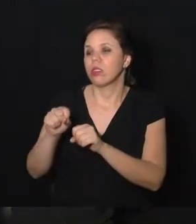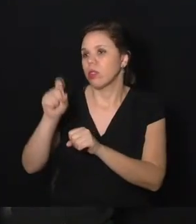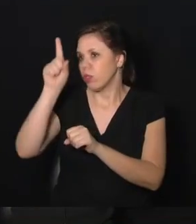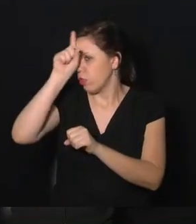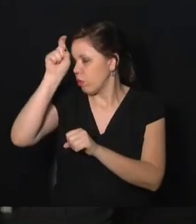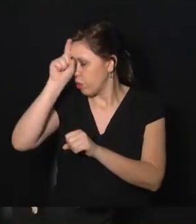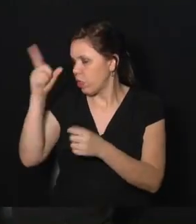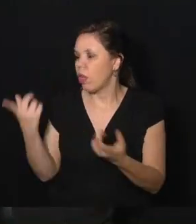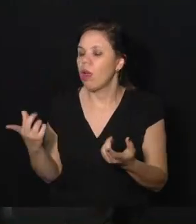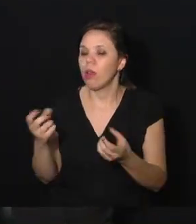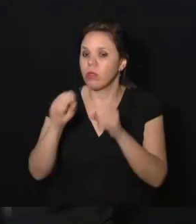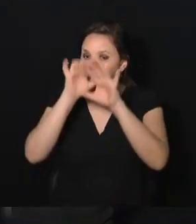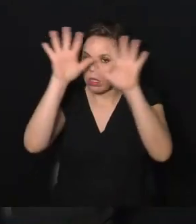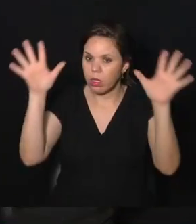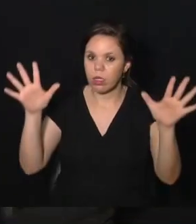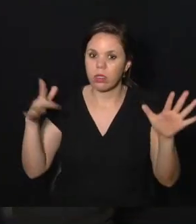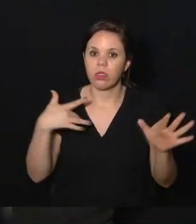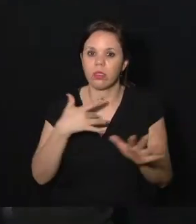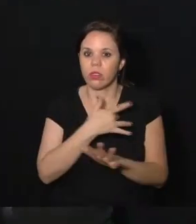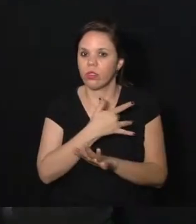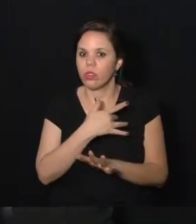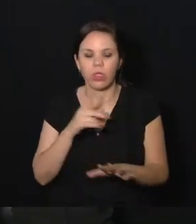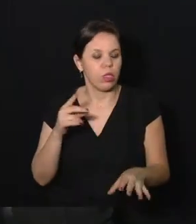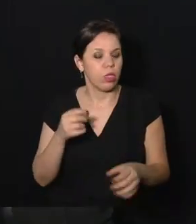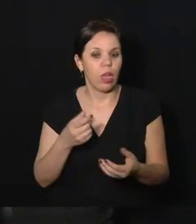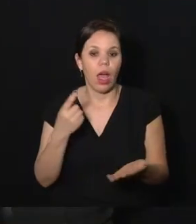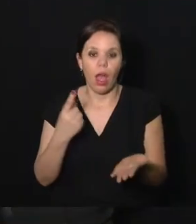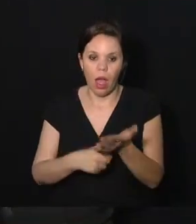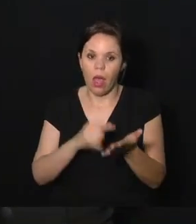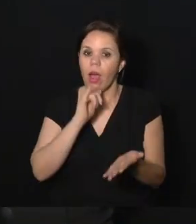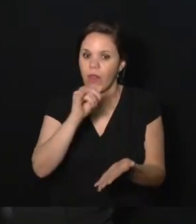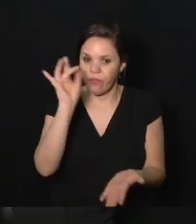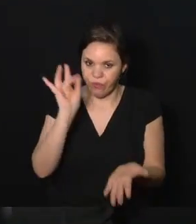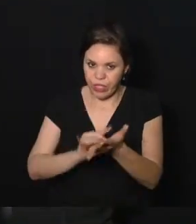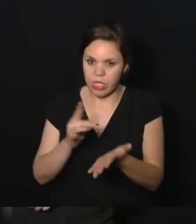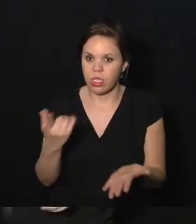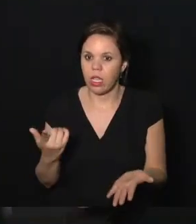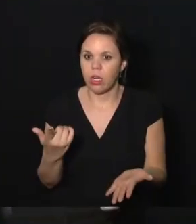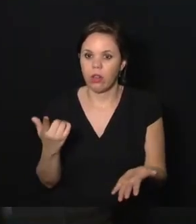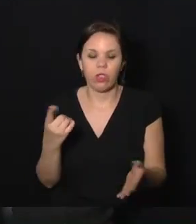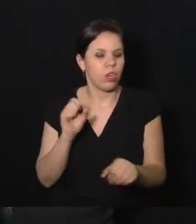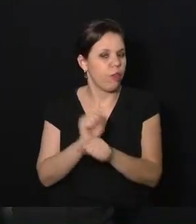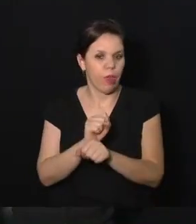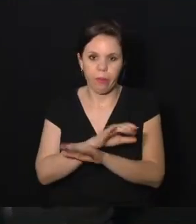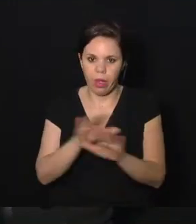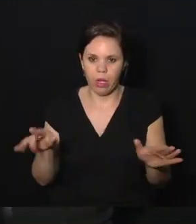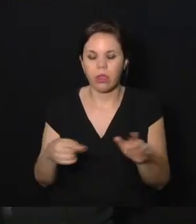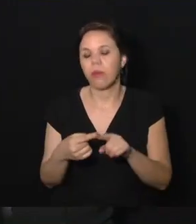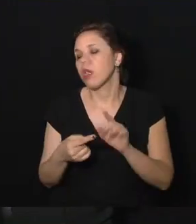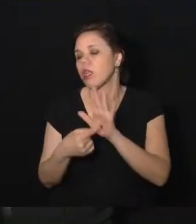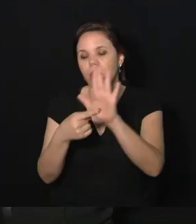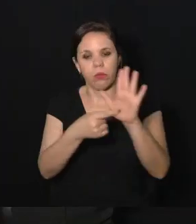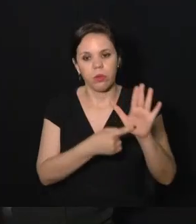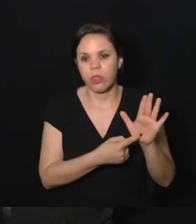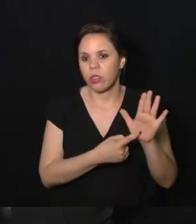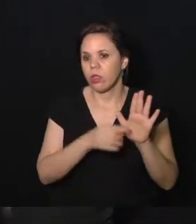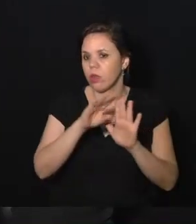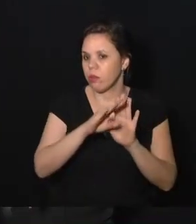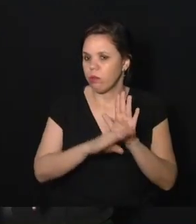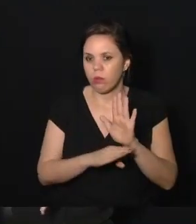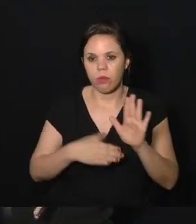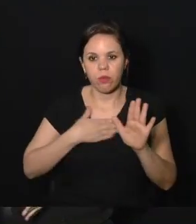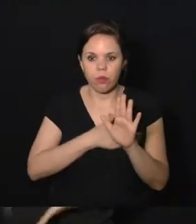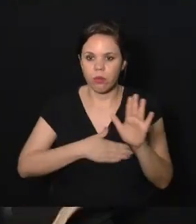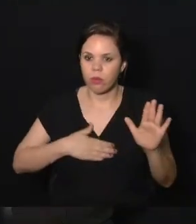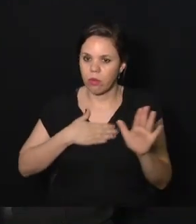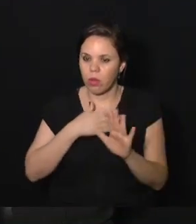que eles pudessem esclarecer. Eles alegaram que não vai ter interrupção e nem desassistência, mas, por outro lado, não apresentaram um plano consistente, satisfatório,